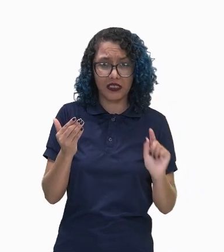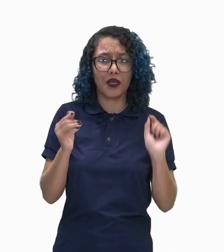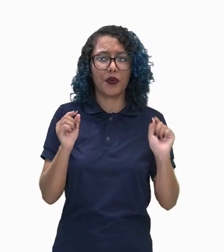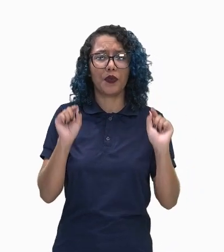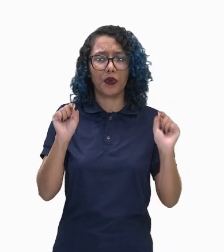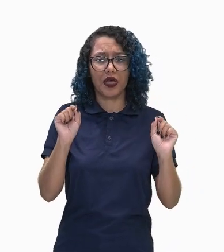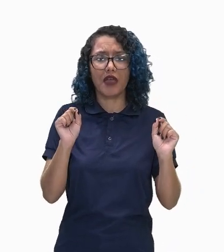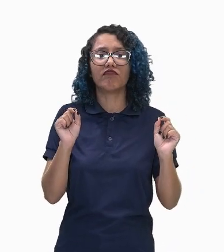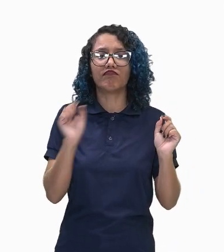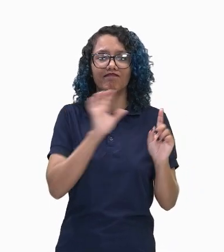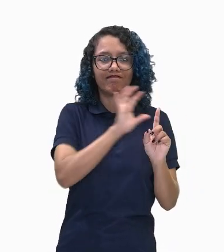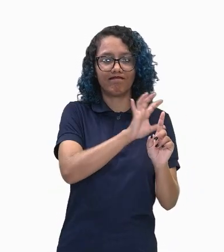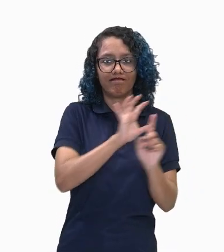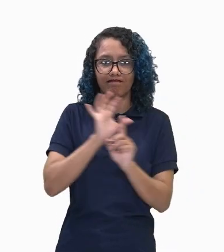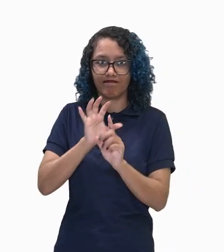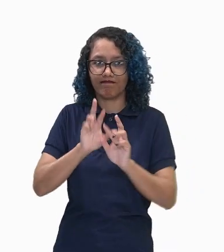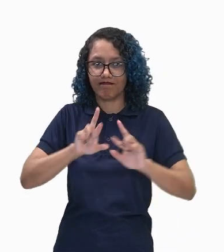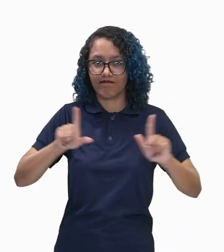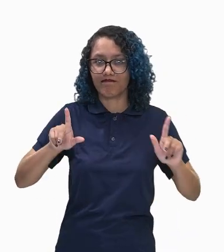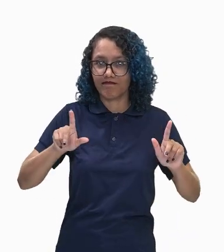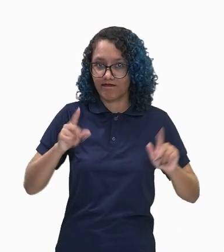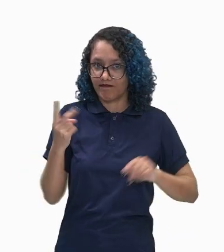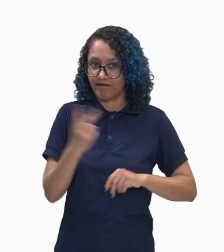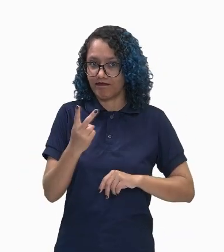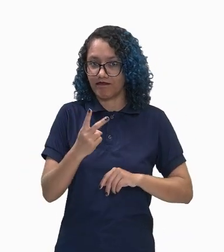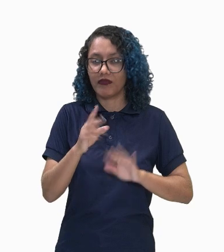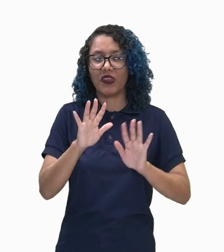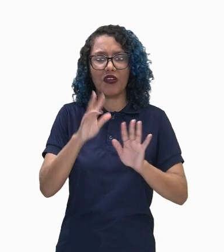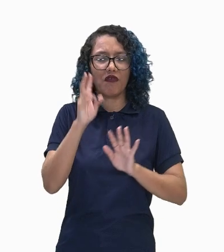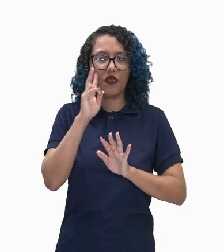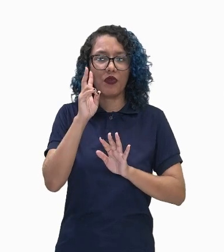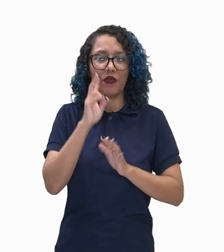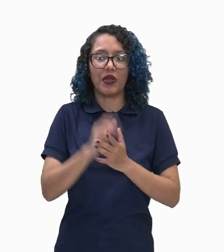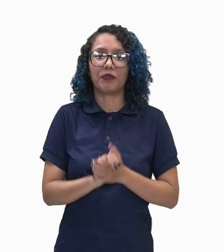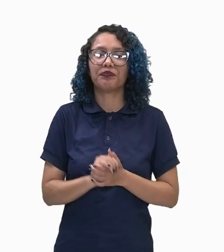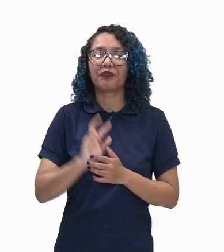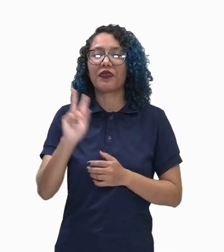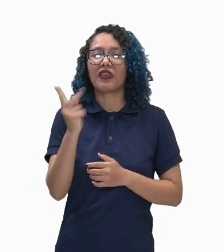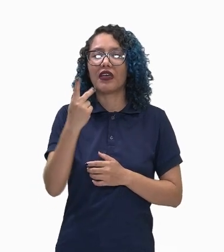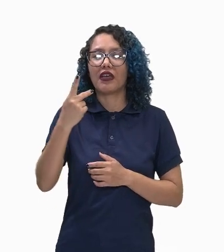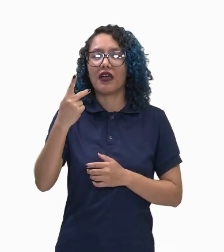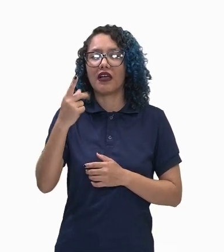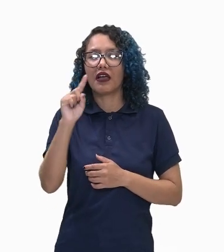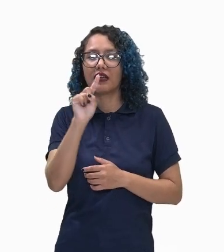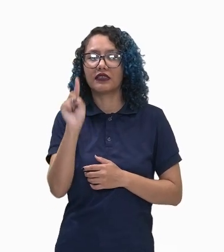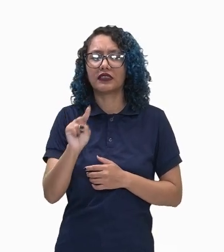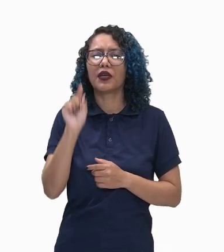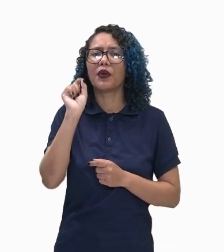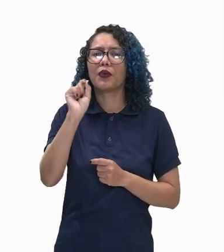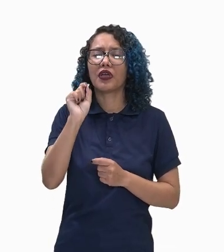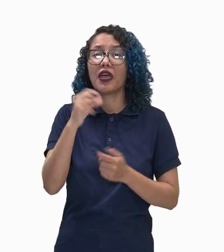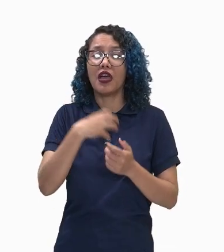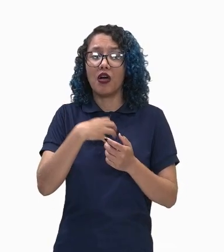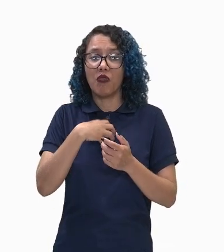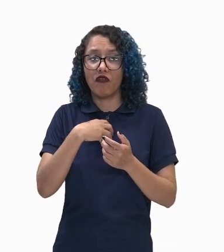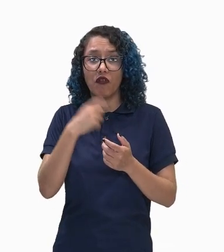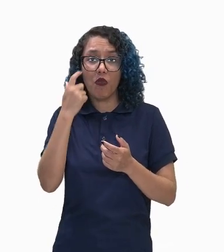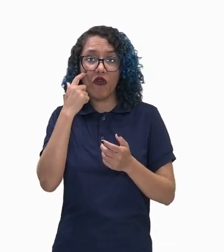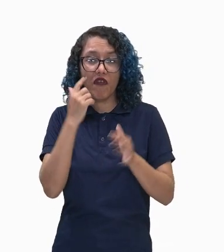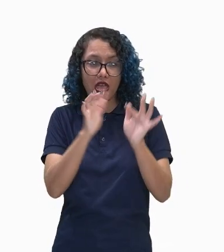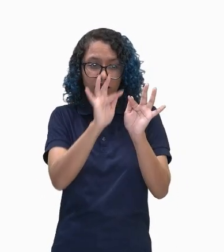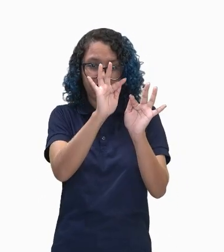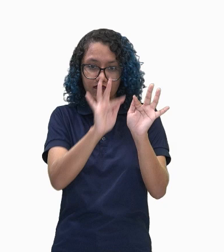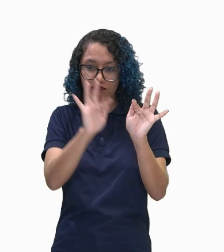traz uma influência diferente para a gente. Vamos lembrar aqui que o Hertz ele é uma medida de frequência, tudo